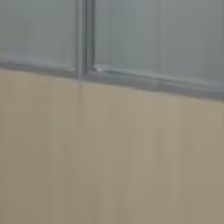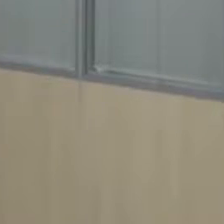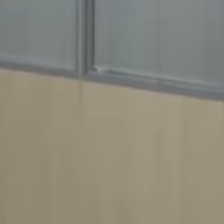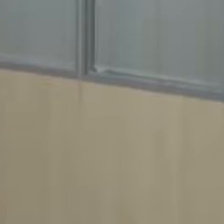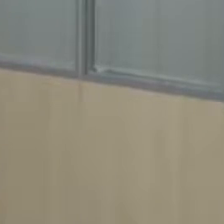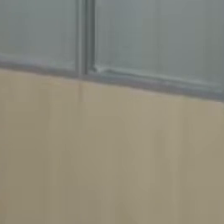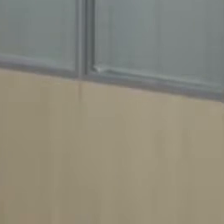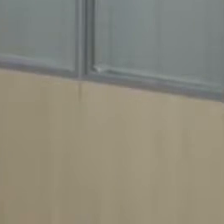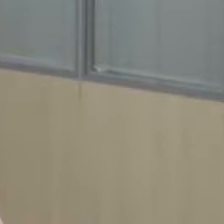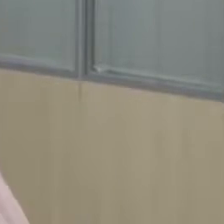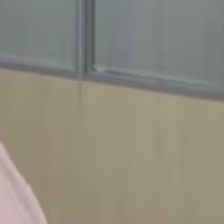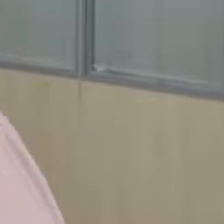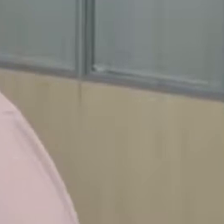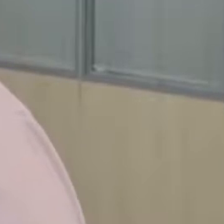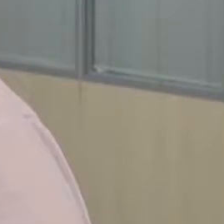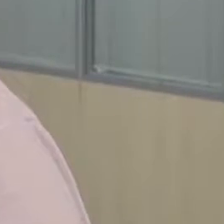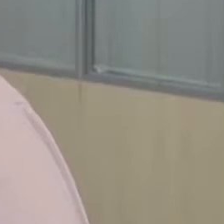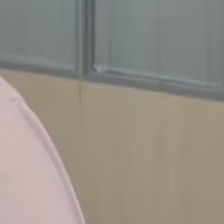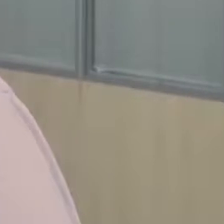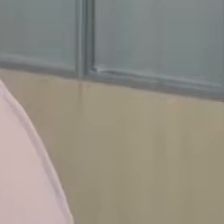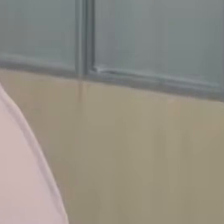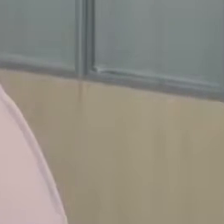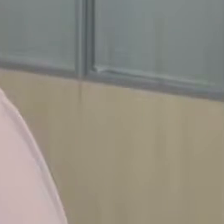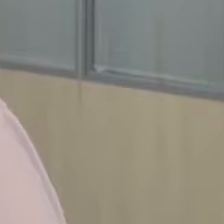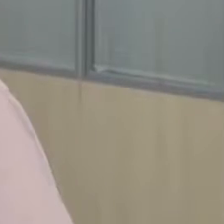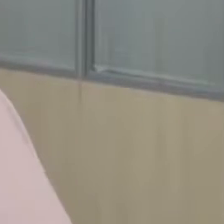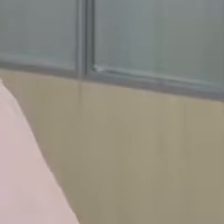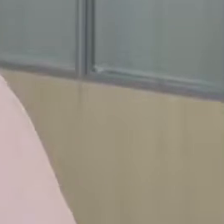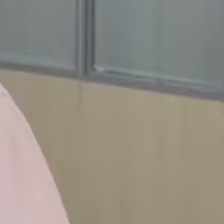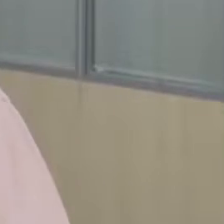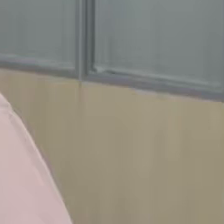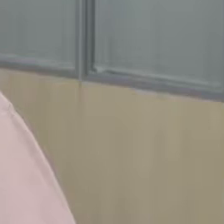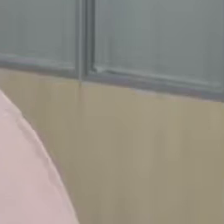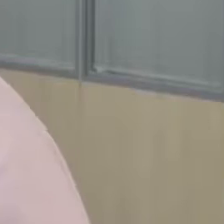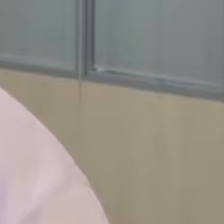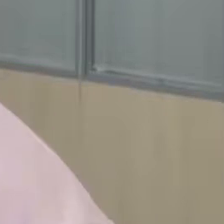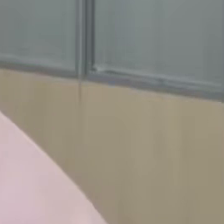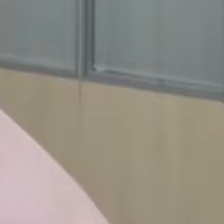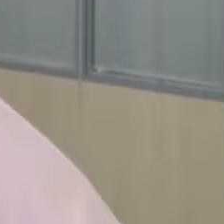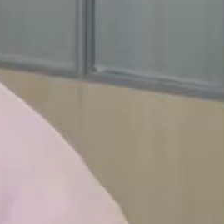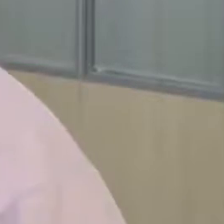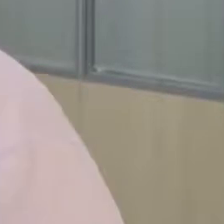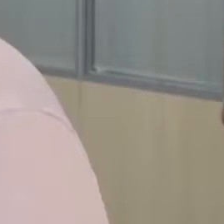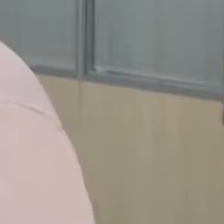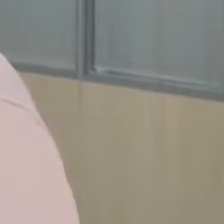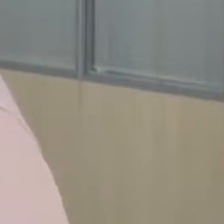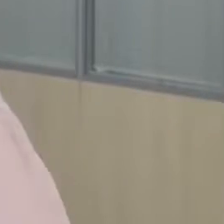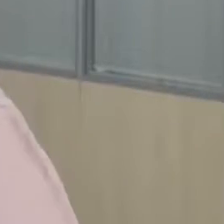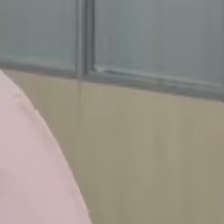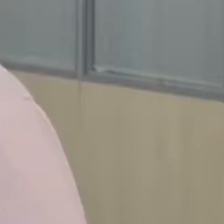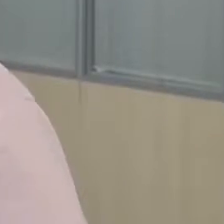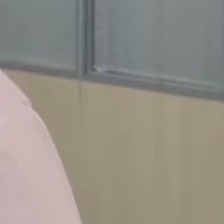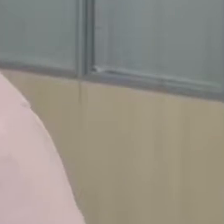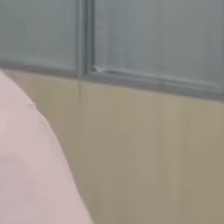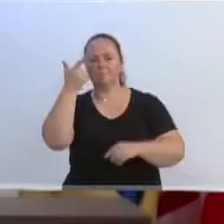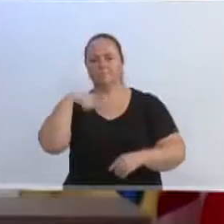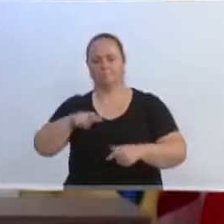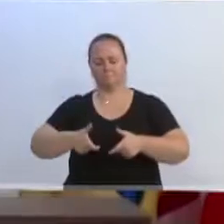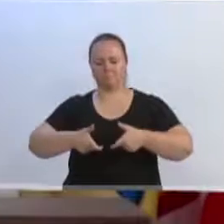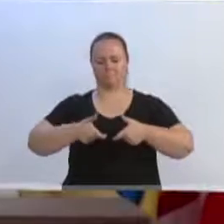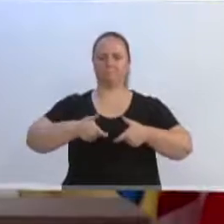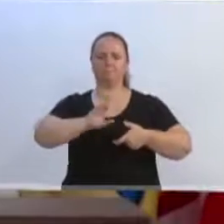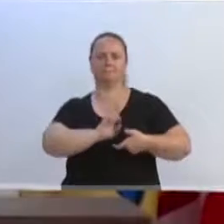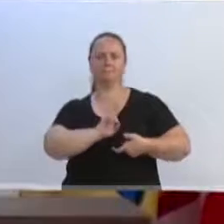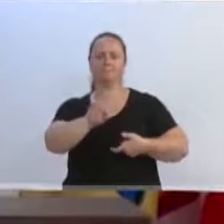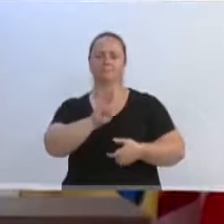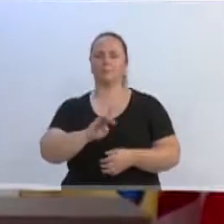estar colaborando e poder passar verba ou algum subsídio para que eles consigam continuar trabalhando.